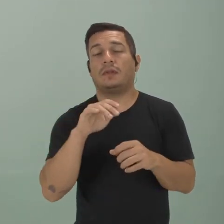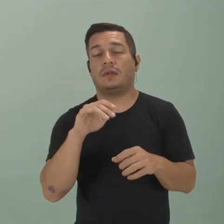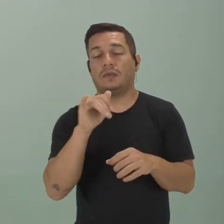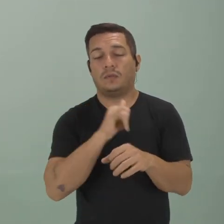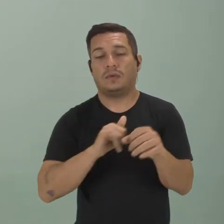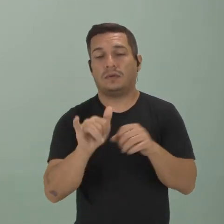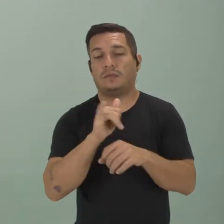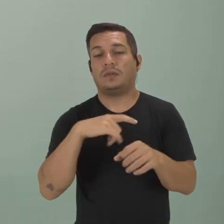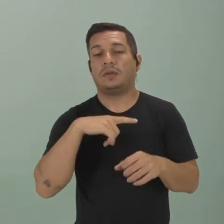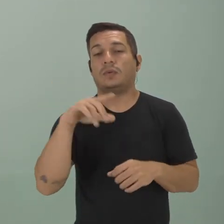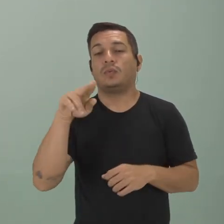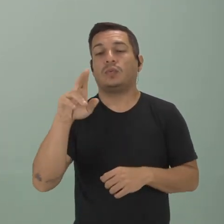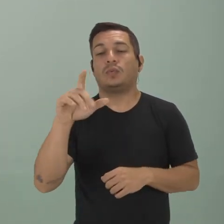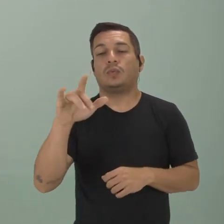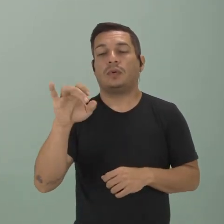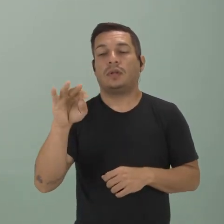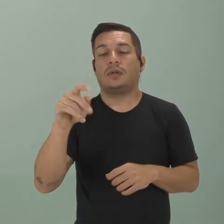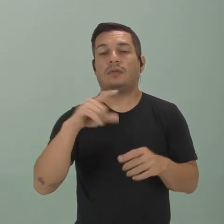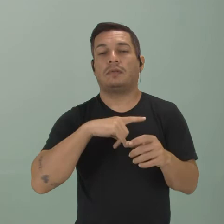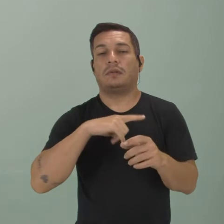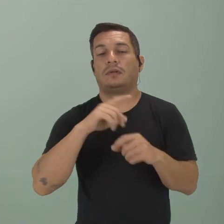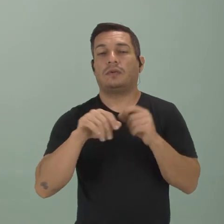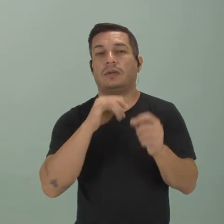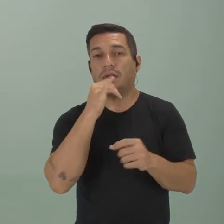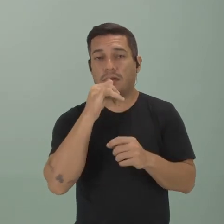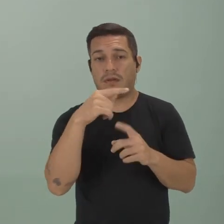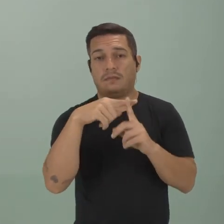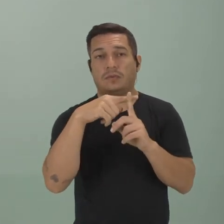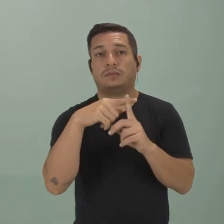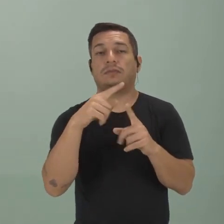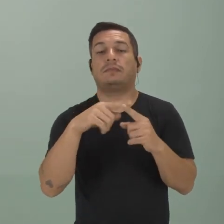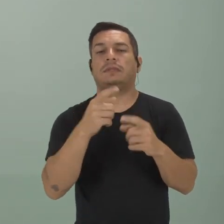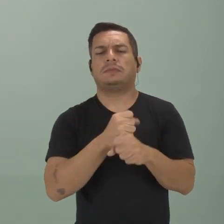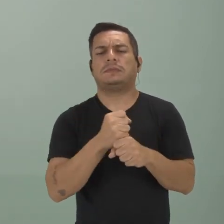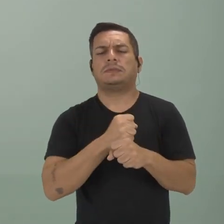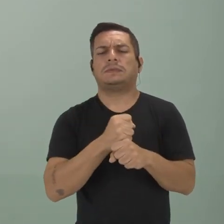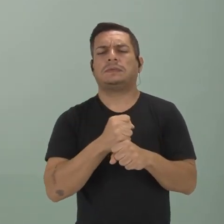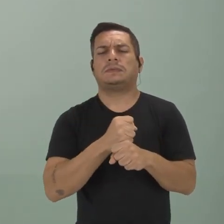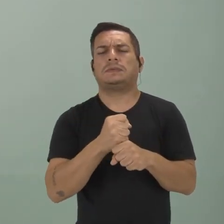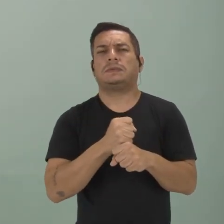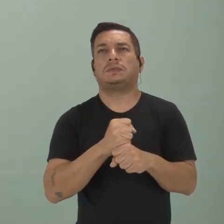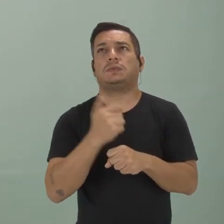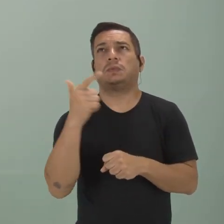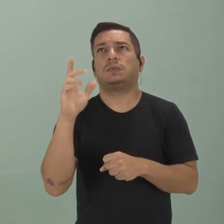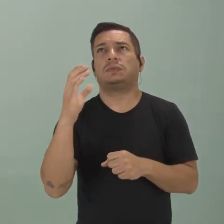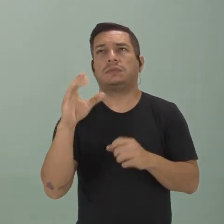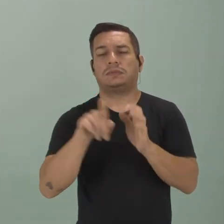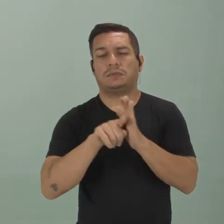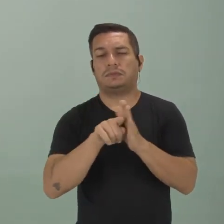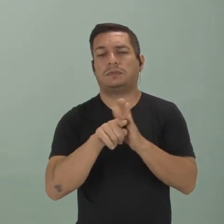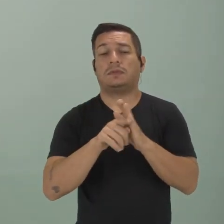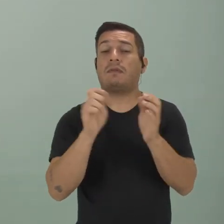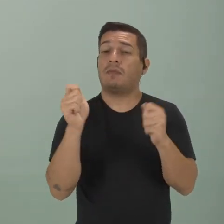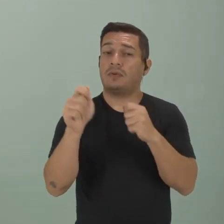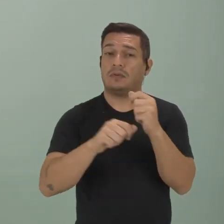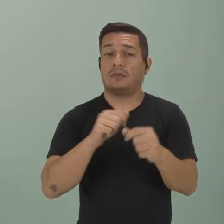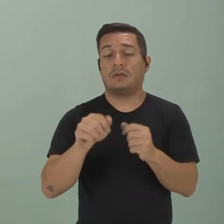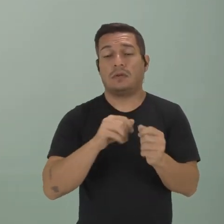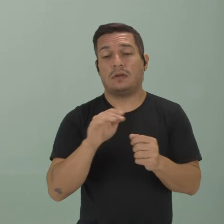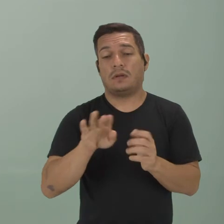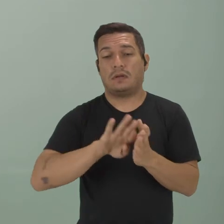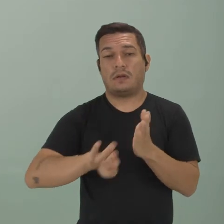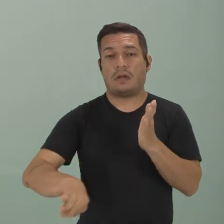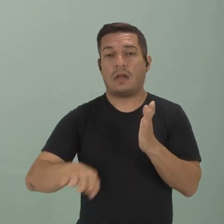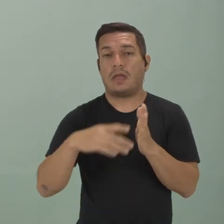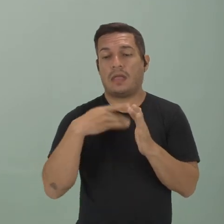de Rutherford, que o átomo tem um núcleo, que esse núcleo é carregado positivamente. Mas amanhã, daqui a uns anos, um